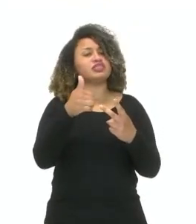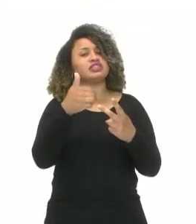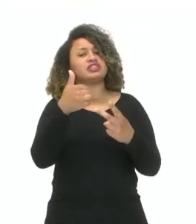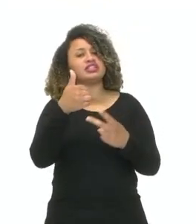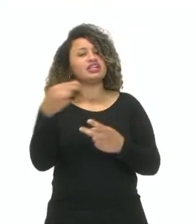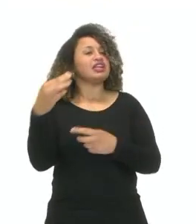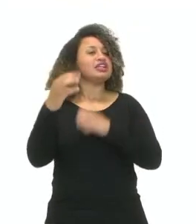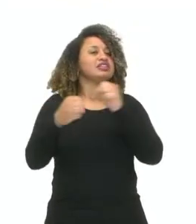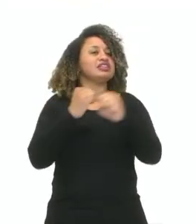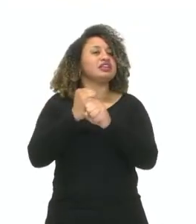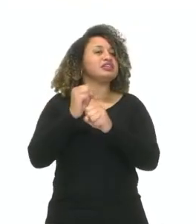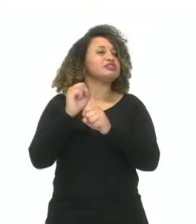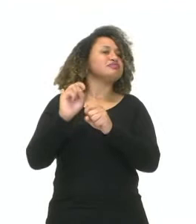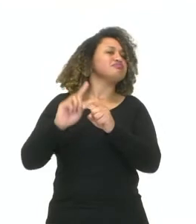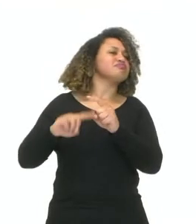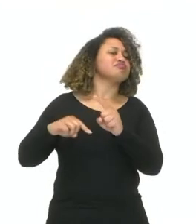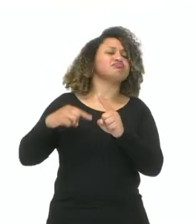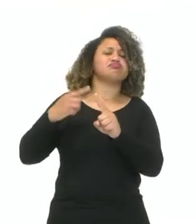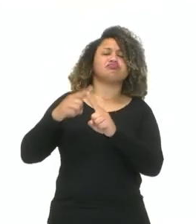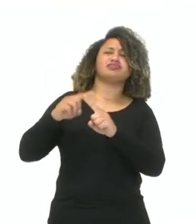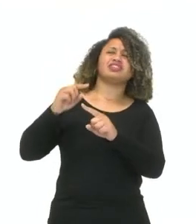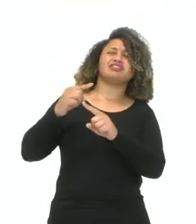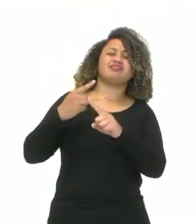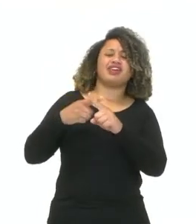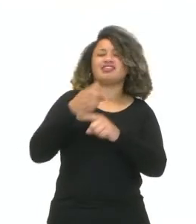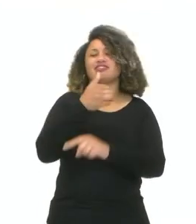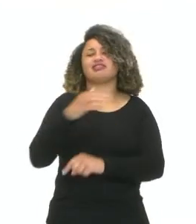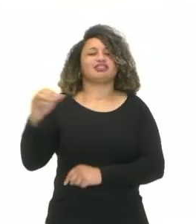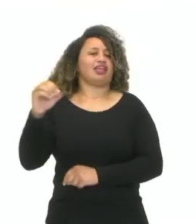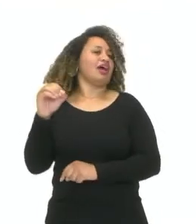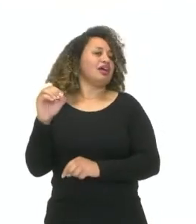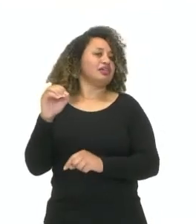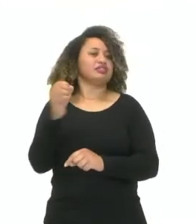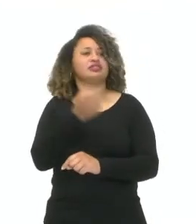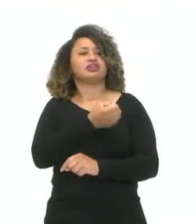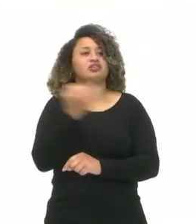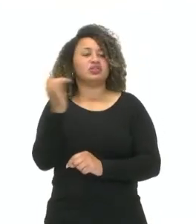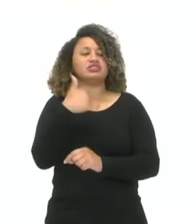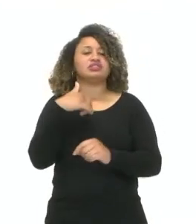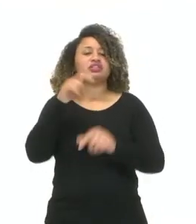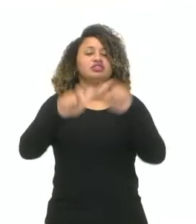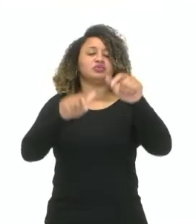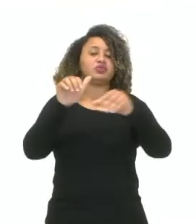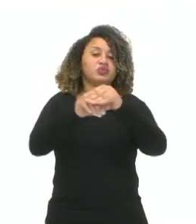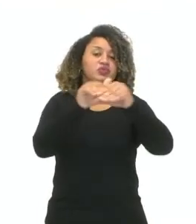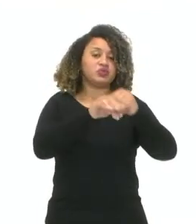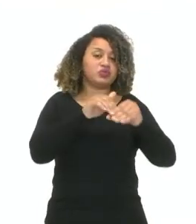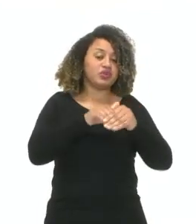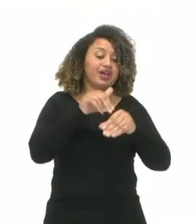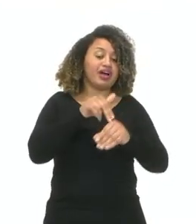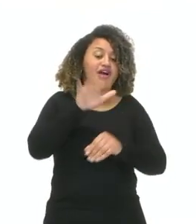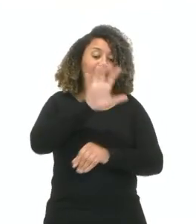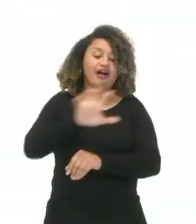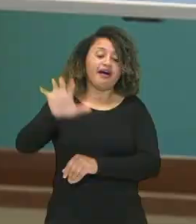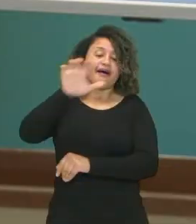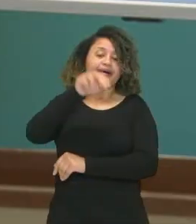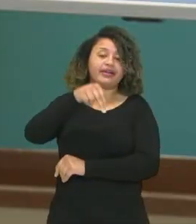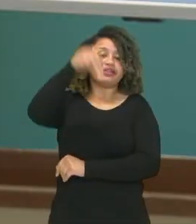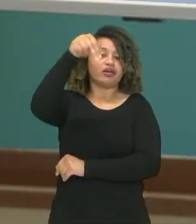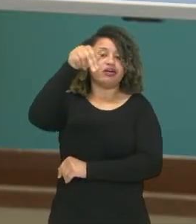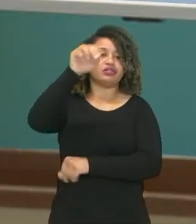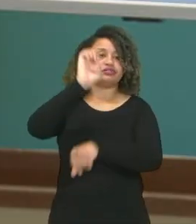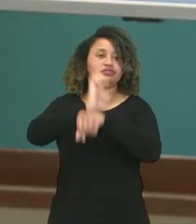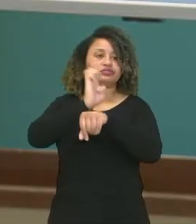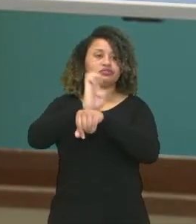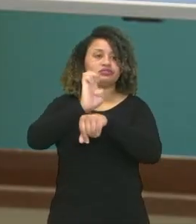depois multiplicou aí por 10, praticamente por 10 o número de eleitores na região norte do Paraná. Os